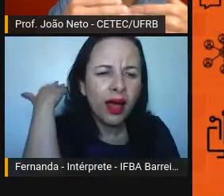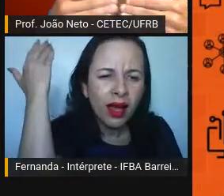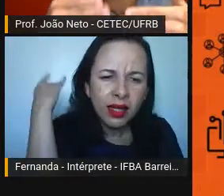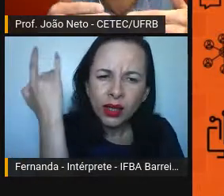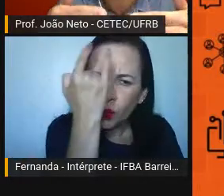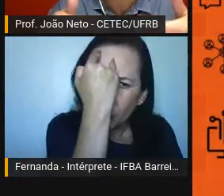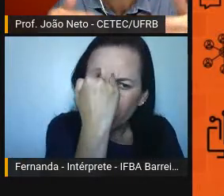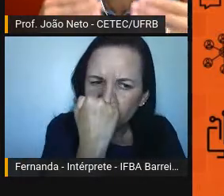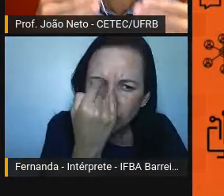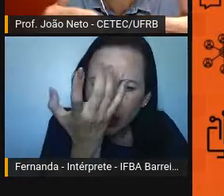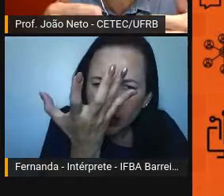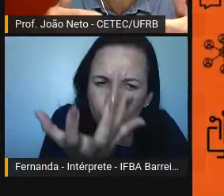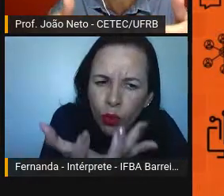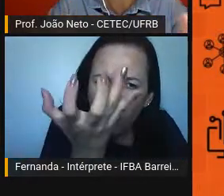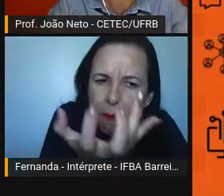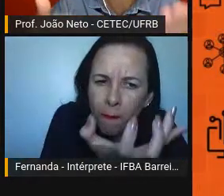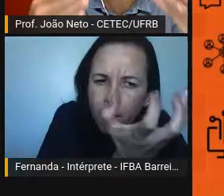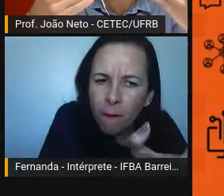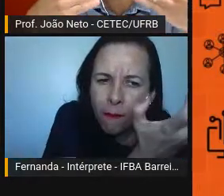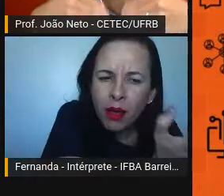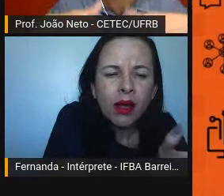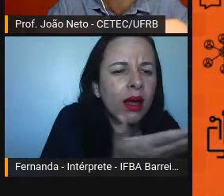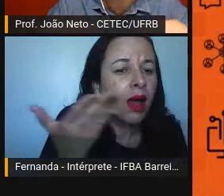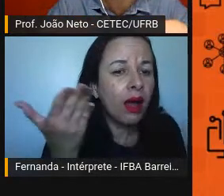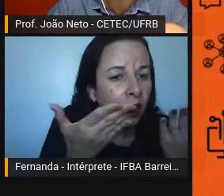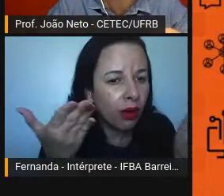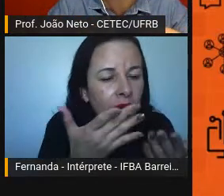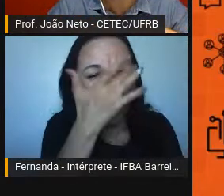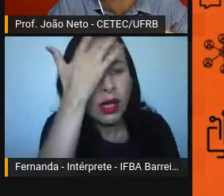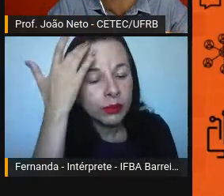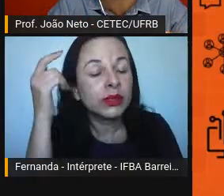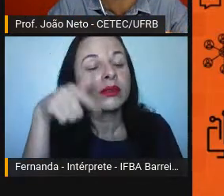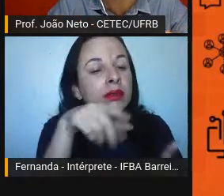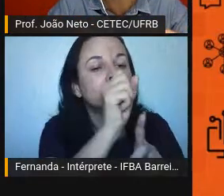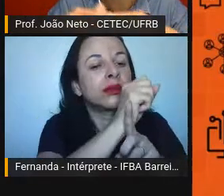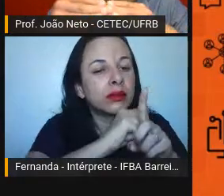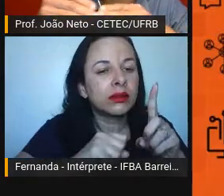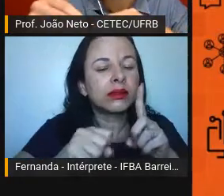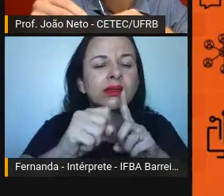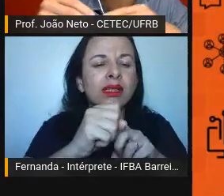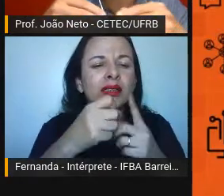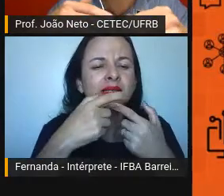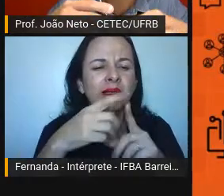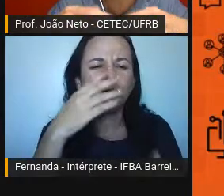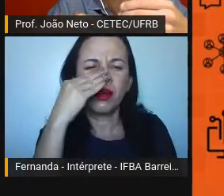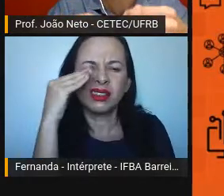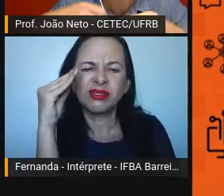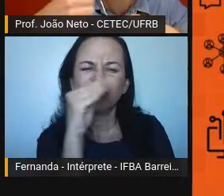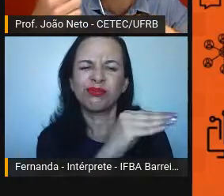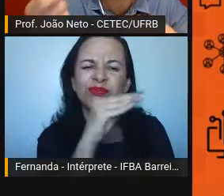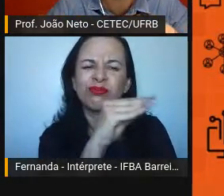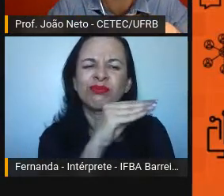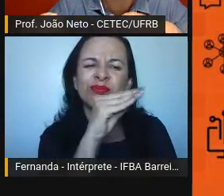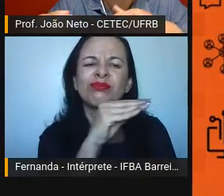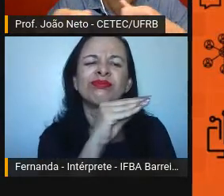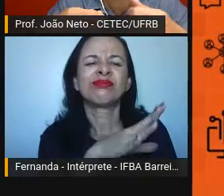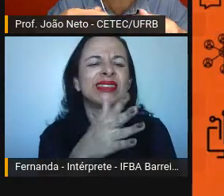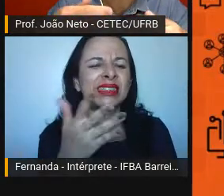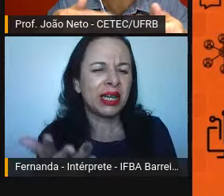vemos que agora essas pessoas elas estão na sociedade mas estão relegadas a um nível 1 nível de